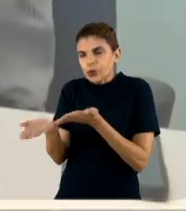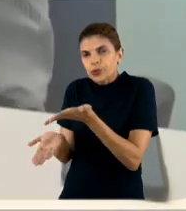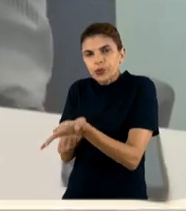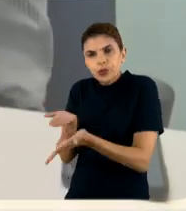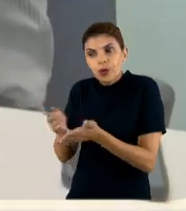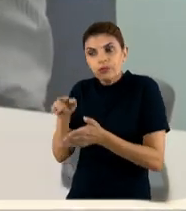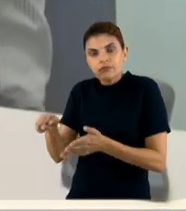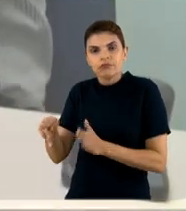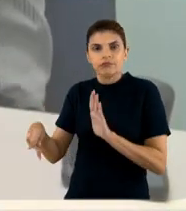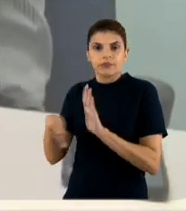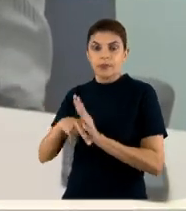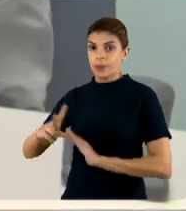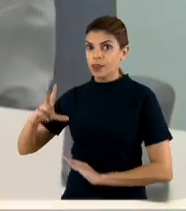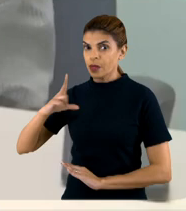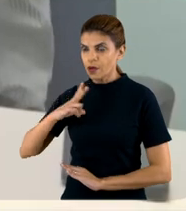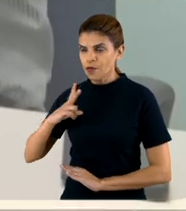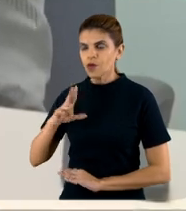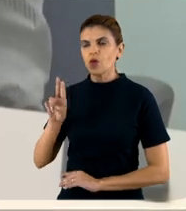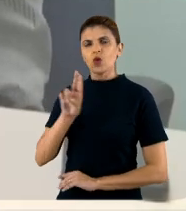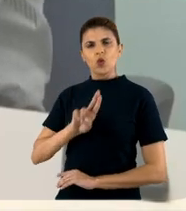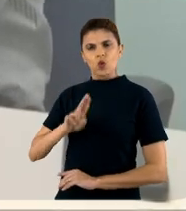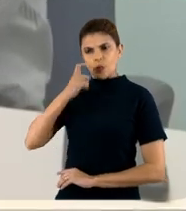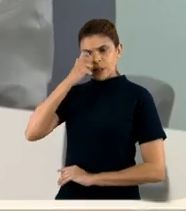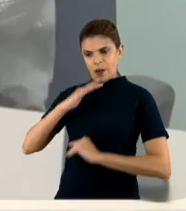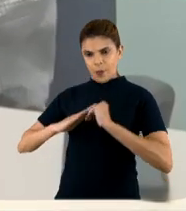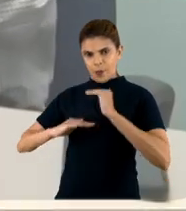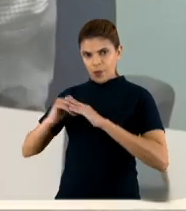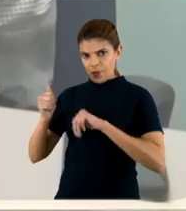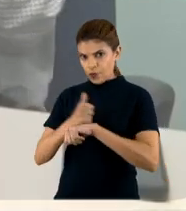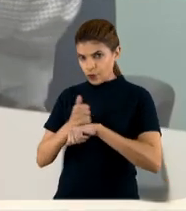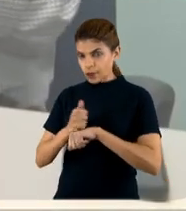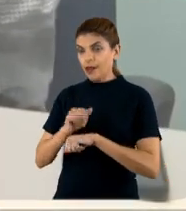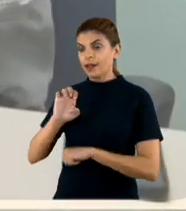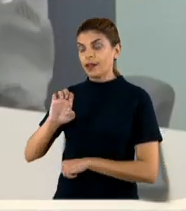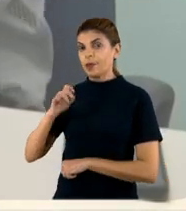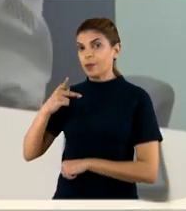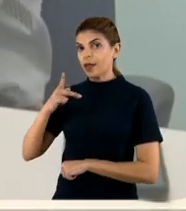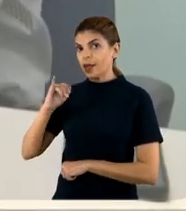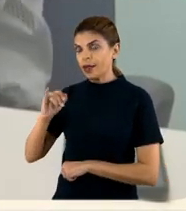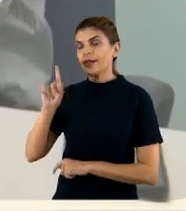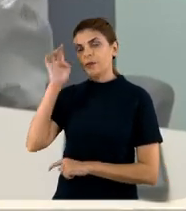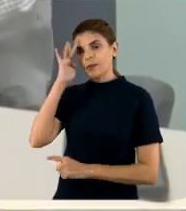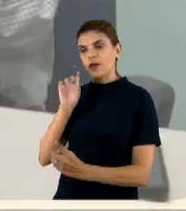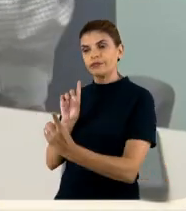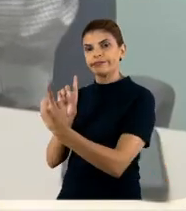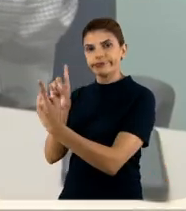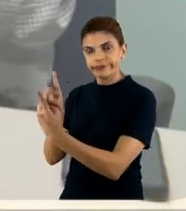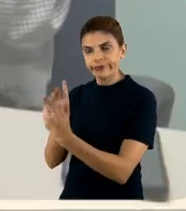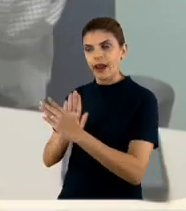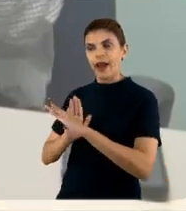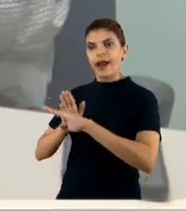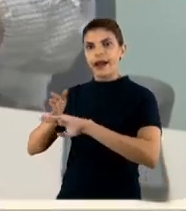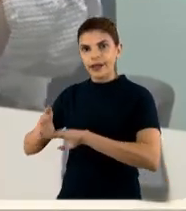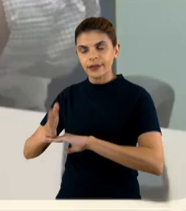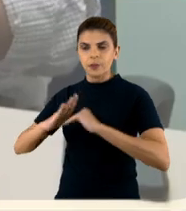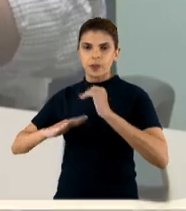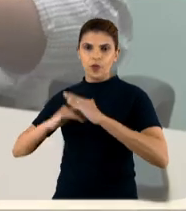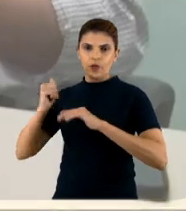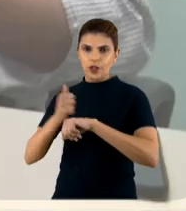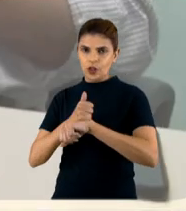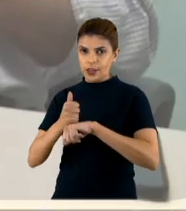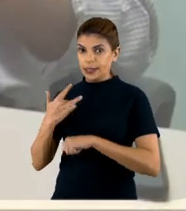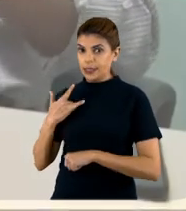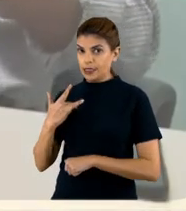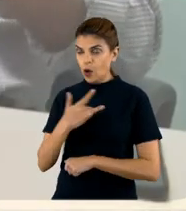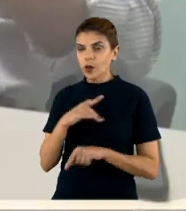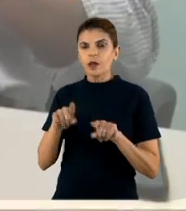Tratar dela de forma apropriada, com o uso correto dos equipamentos, com o fluxo correto de entrada de profissionais de saúde, que também é